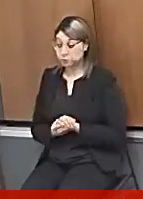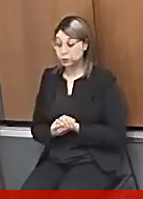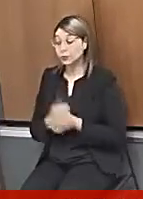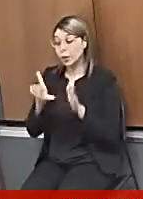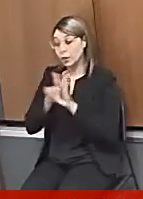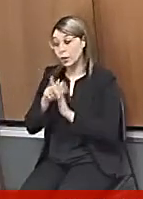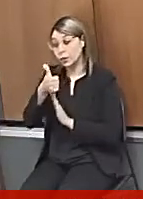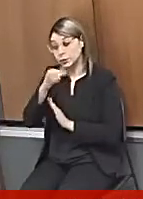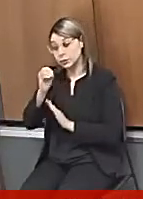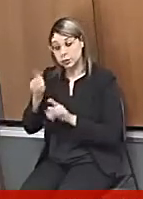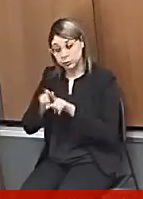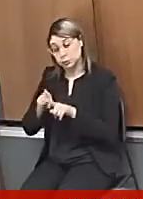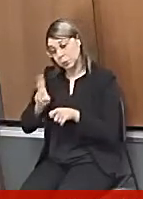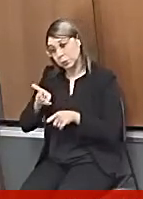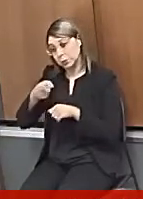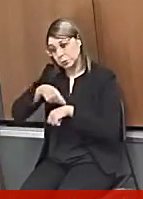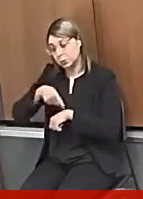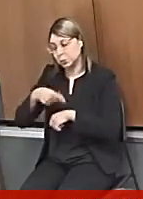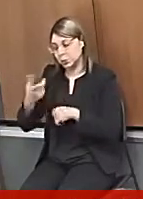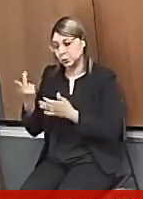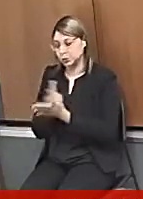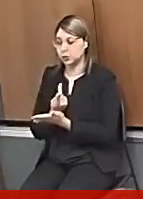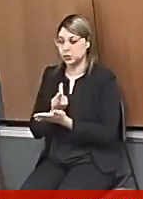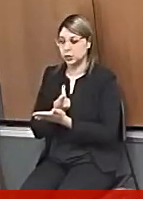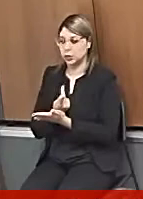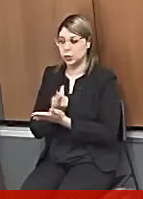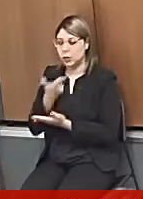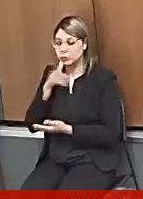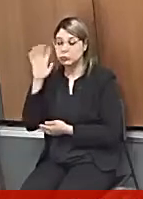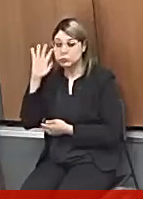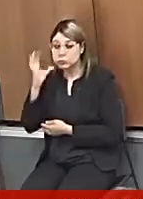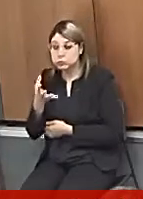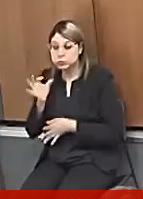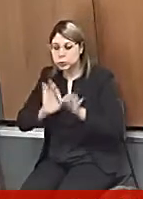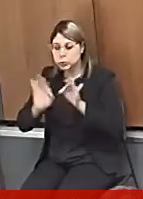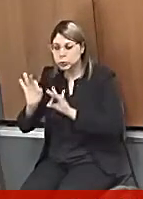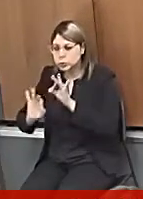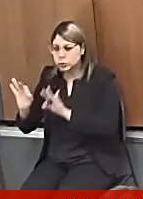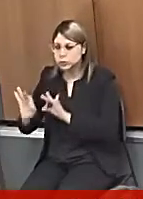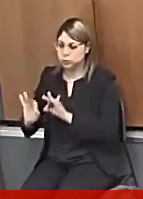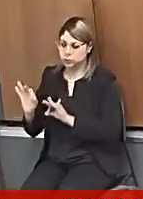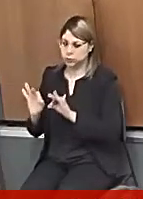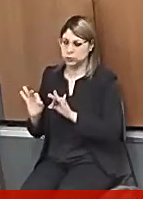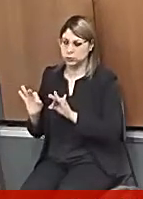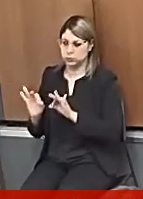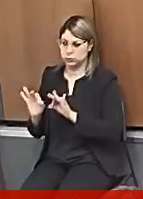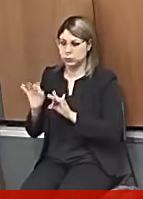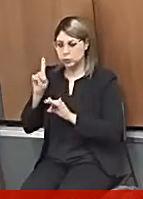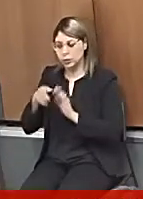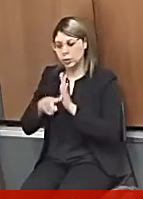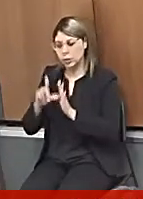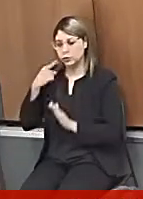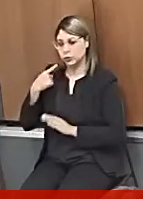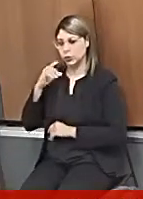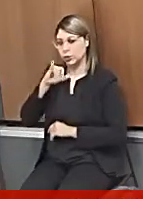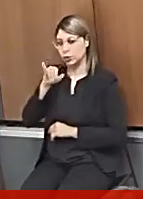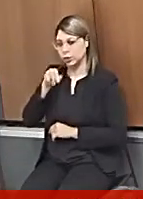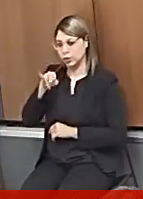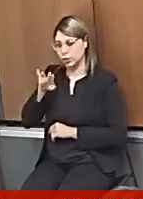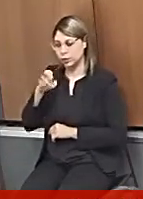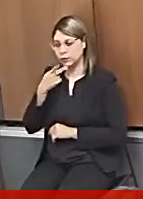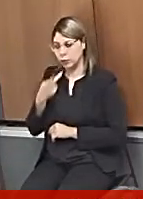lei sem também vê nesse contexto no contexto de solucionar de organizar de dar essa organização que atua em janeiro falou no início